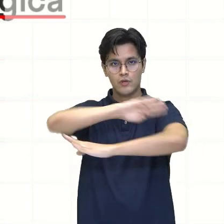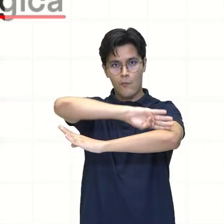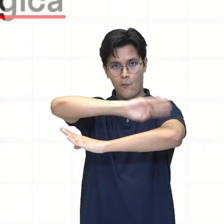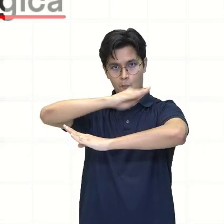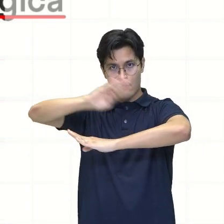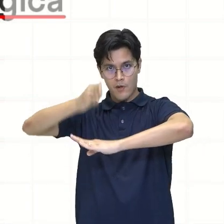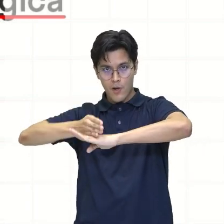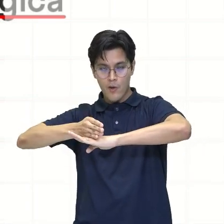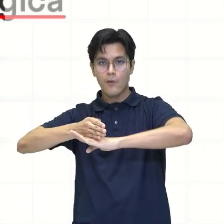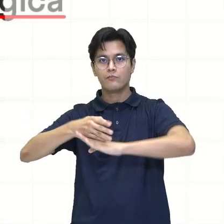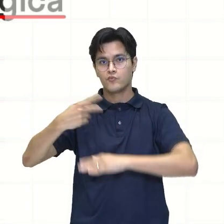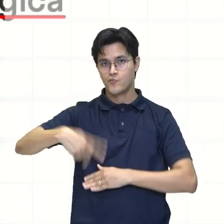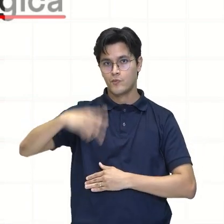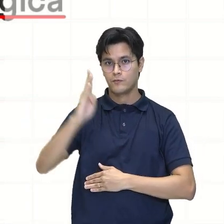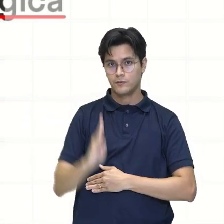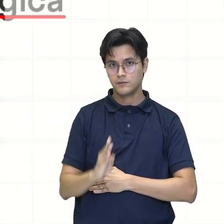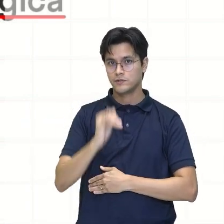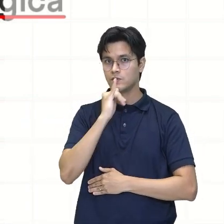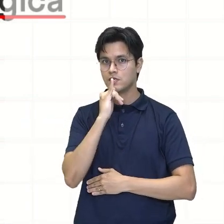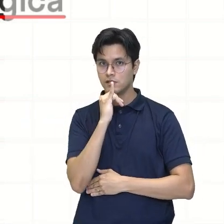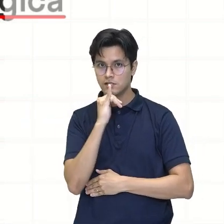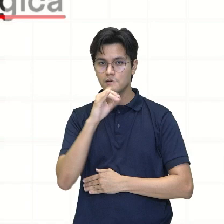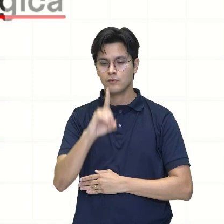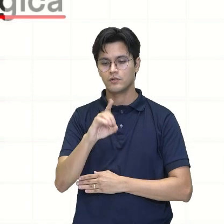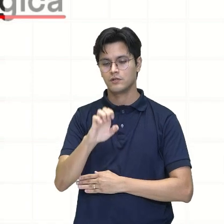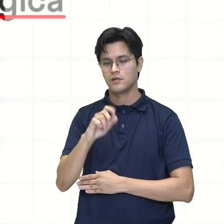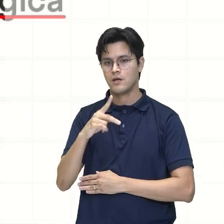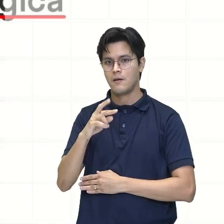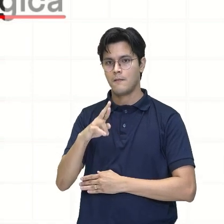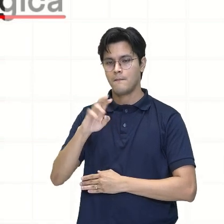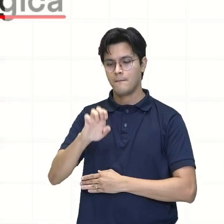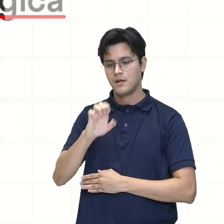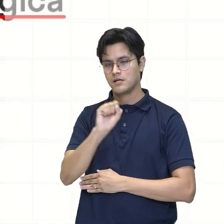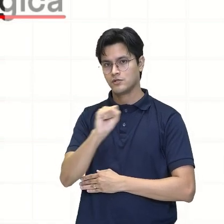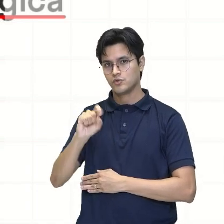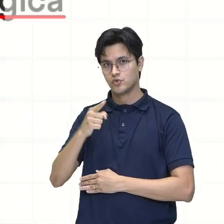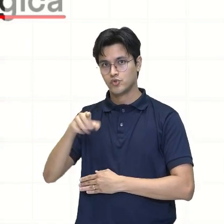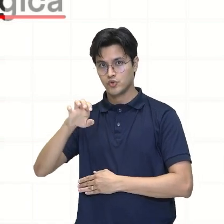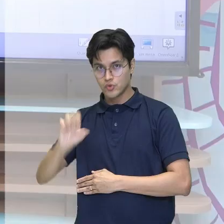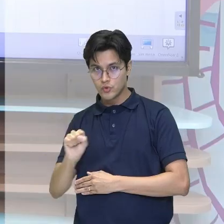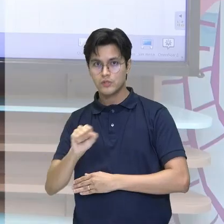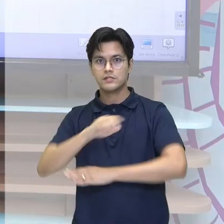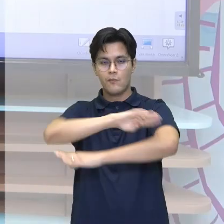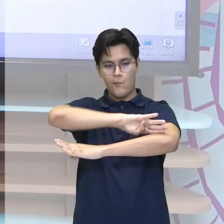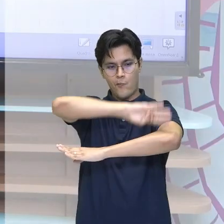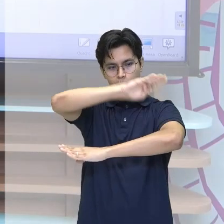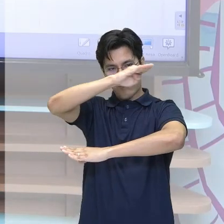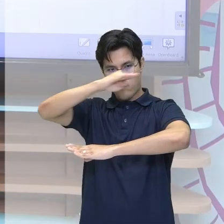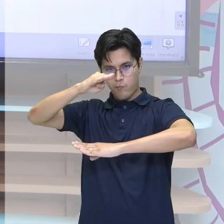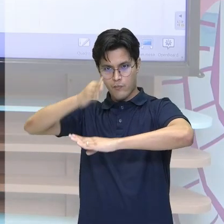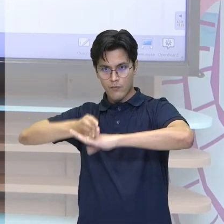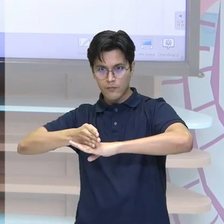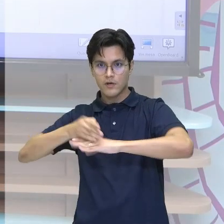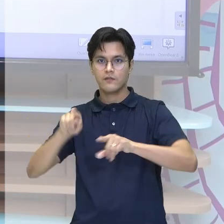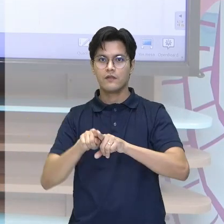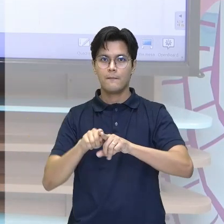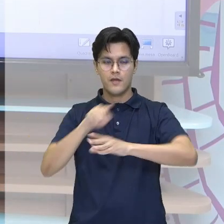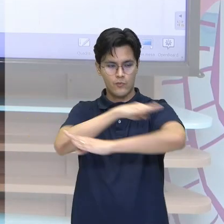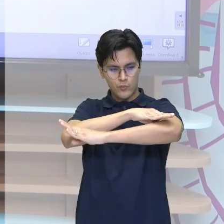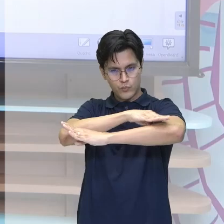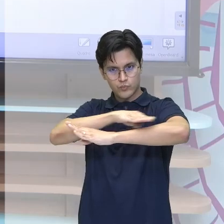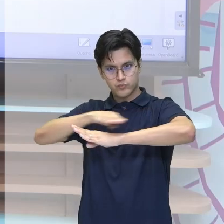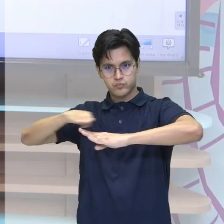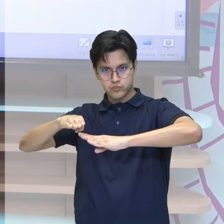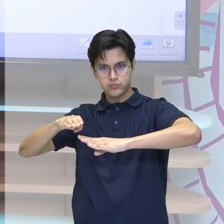Brasil. Ali as depressões, os planaltos, as planícies, serras, então todas essas áreas que